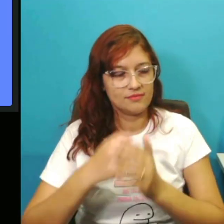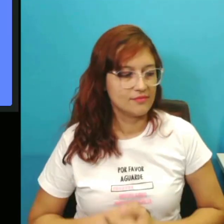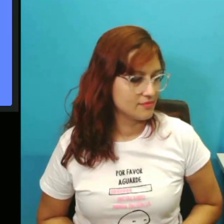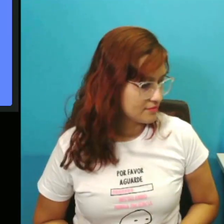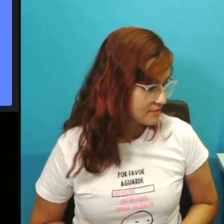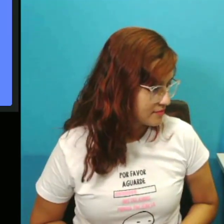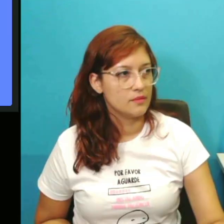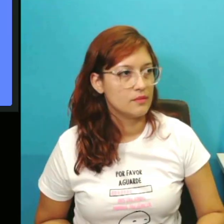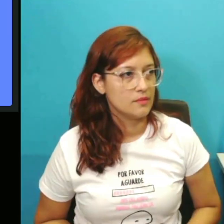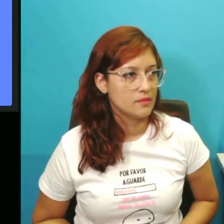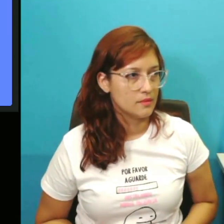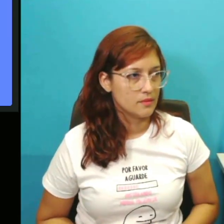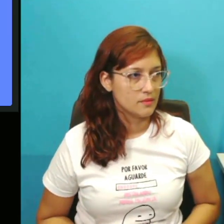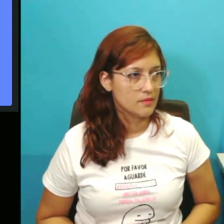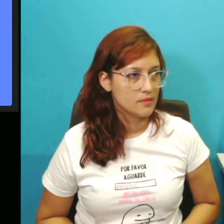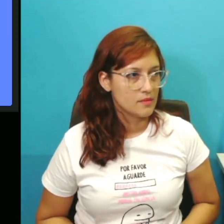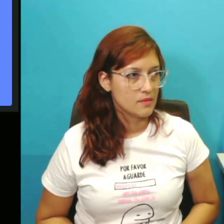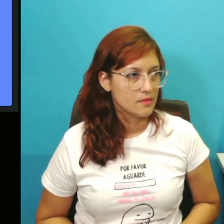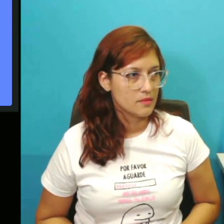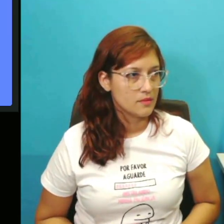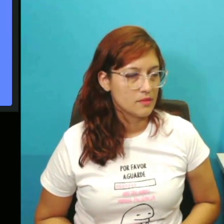alguma explicação.